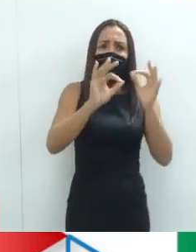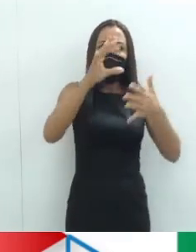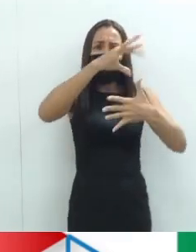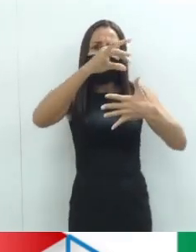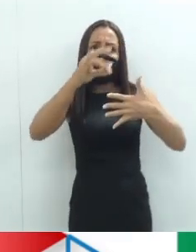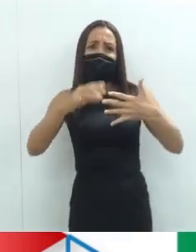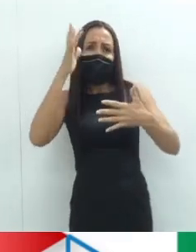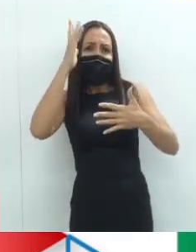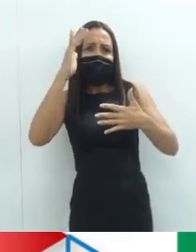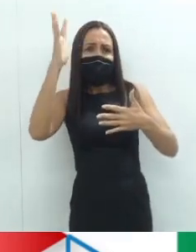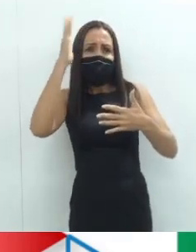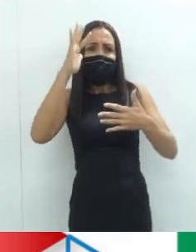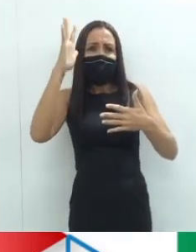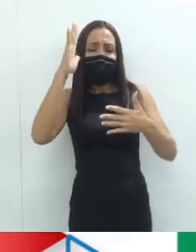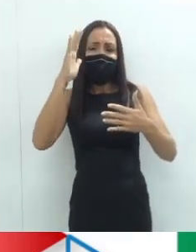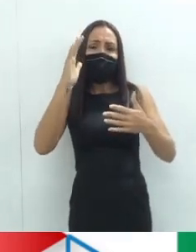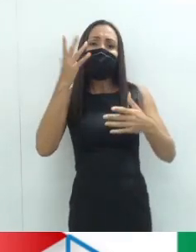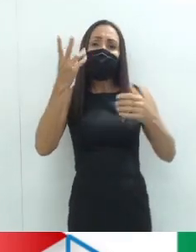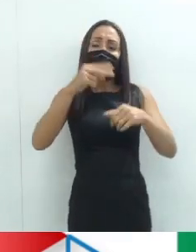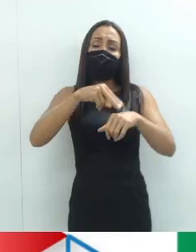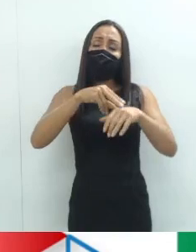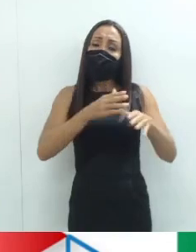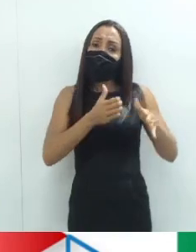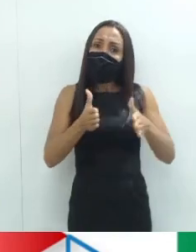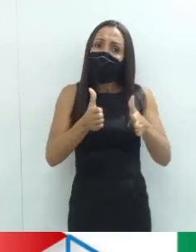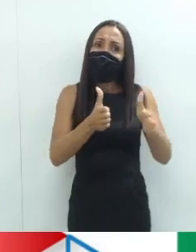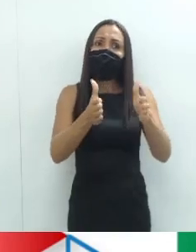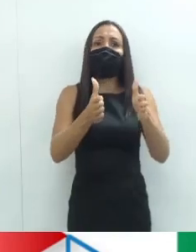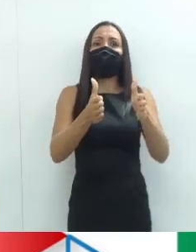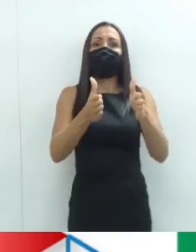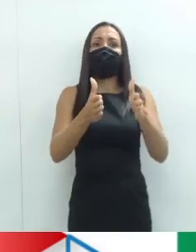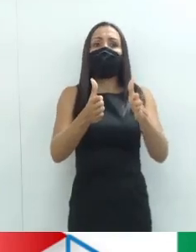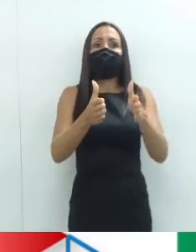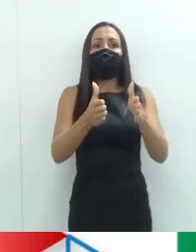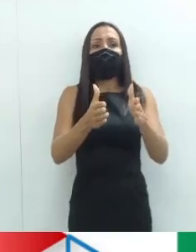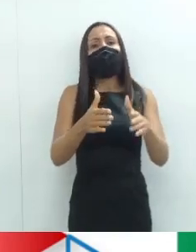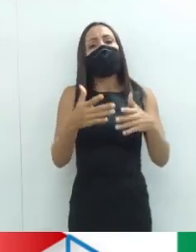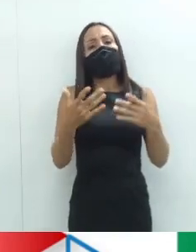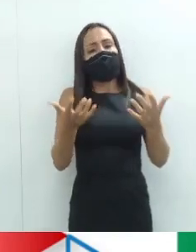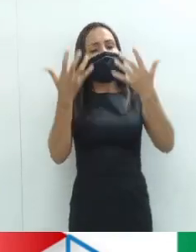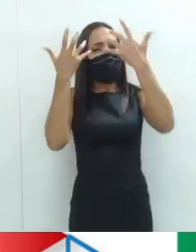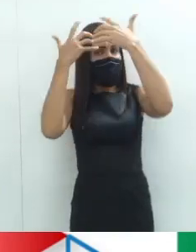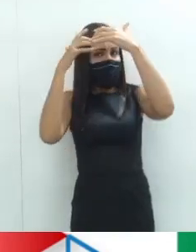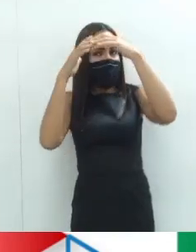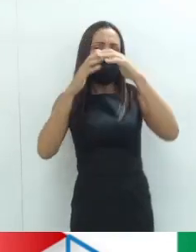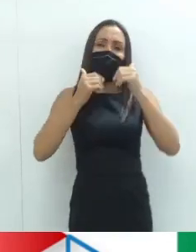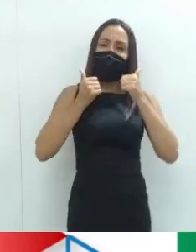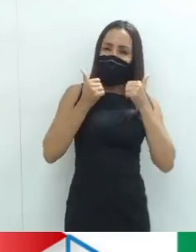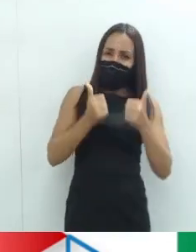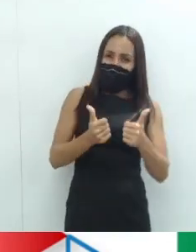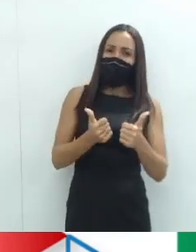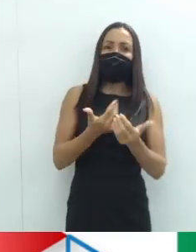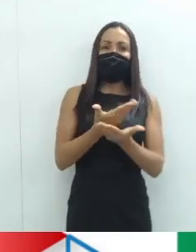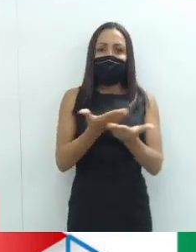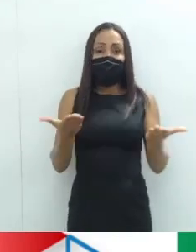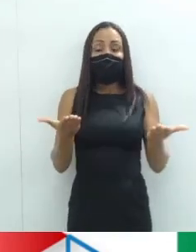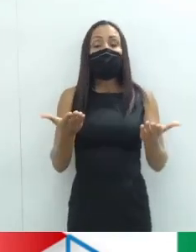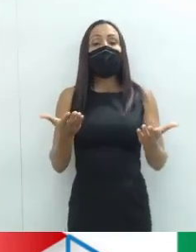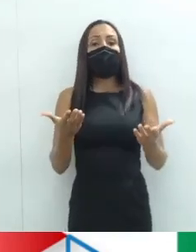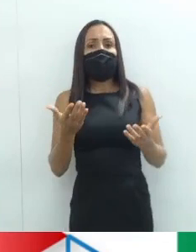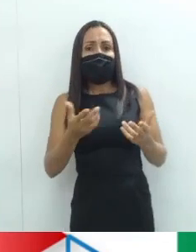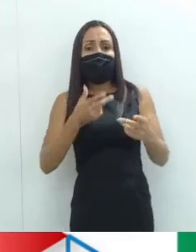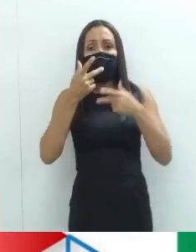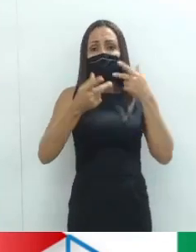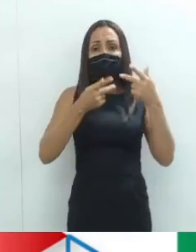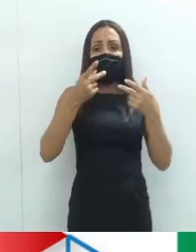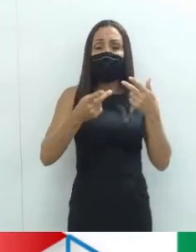sonho pelo qual se pôs a caminhar. Gente, que reflexão massa, né? Essa reflexão ela fala